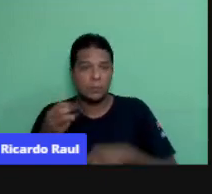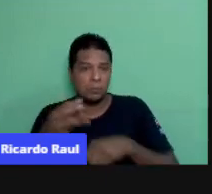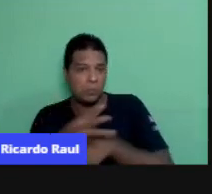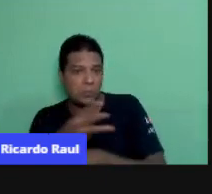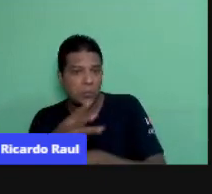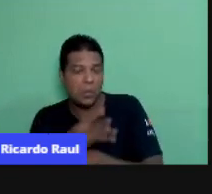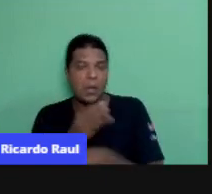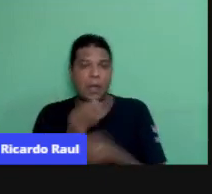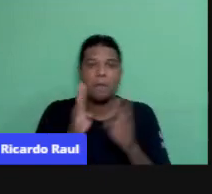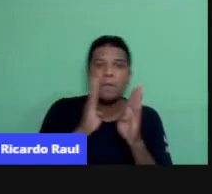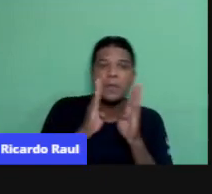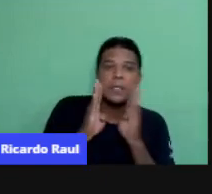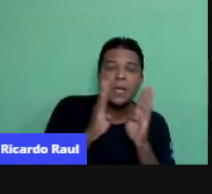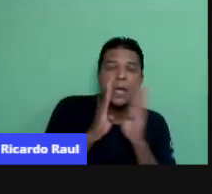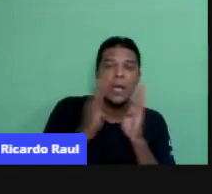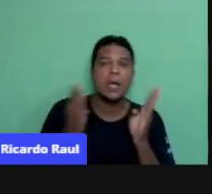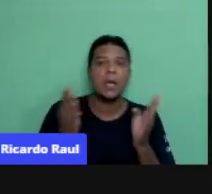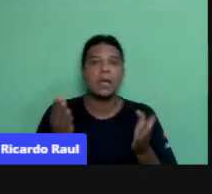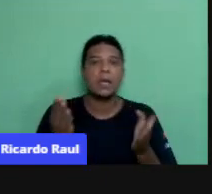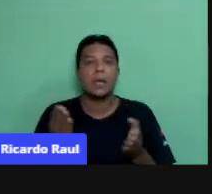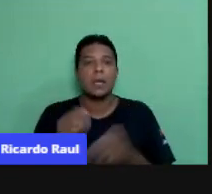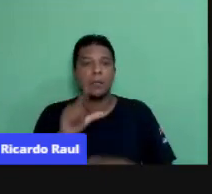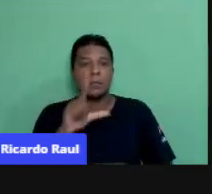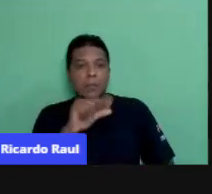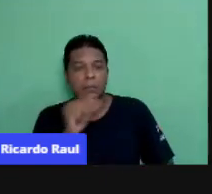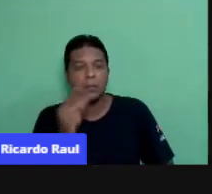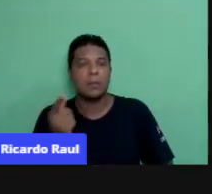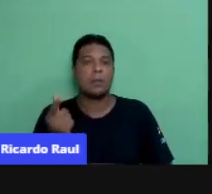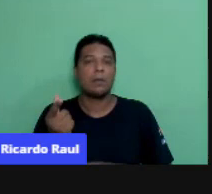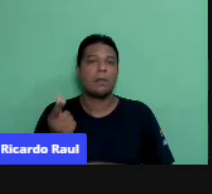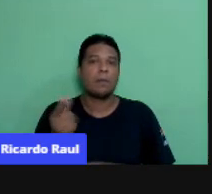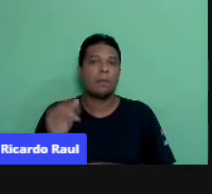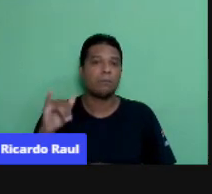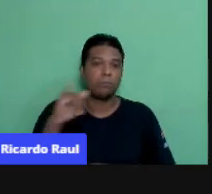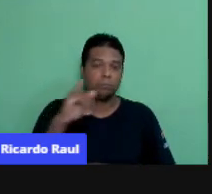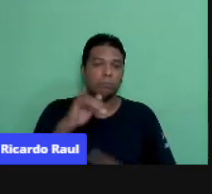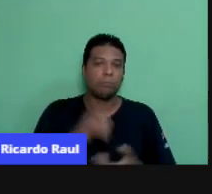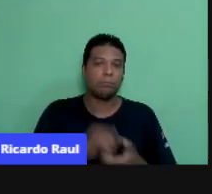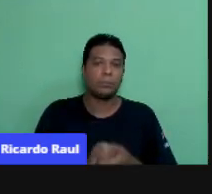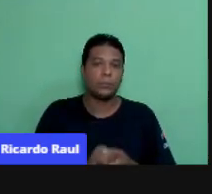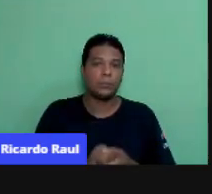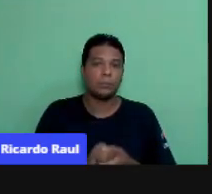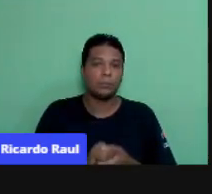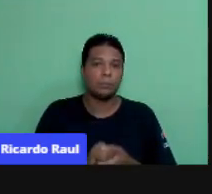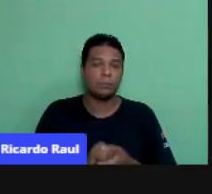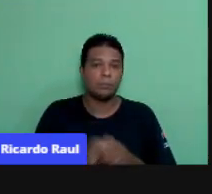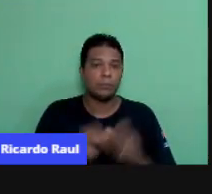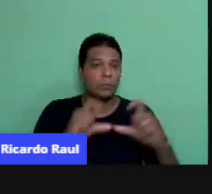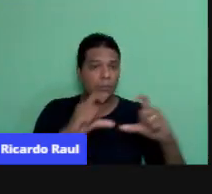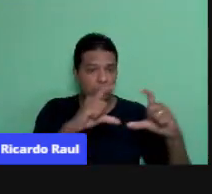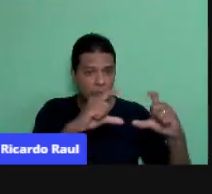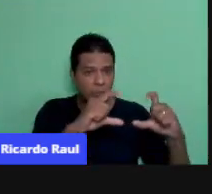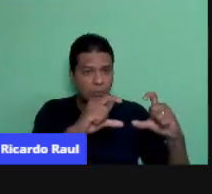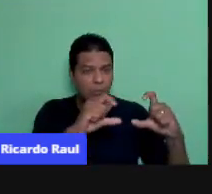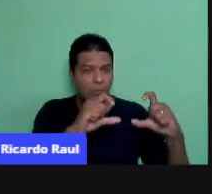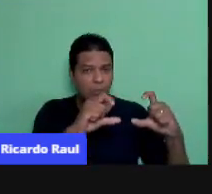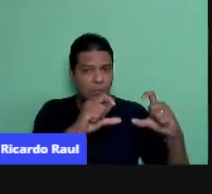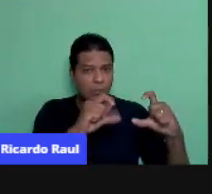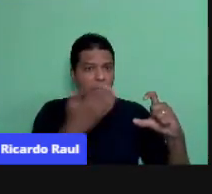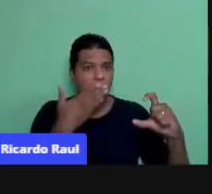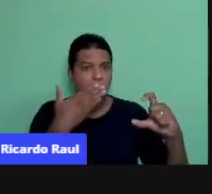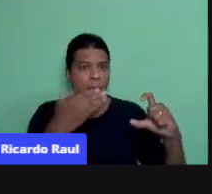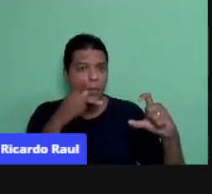WhatsApp, Facebook, Telegram, peça para o pai registrar por meio de foto